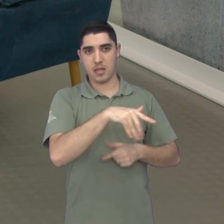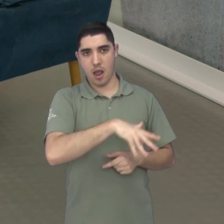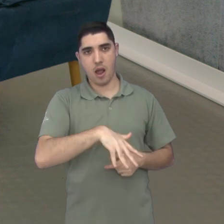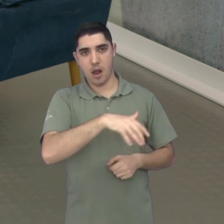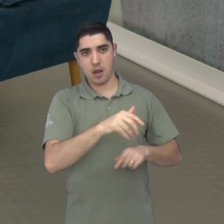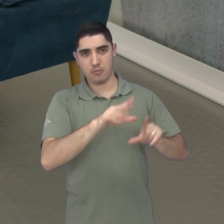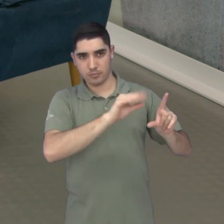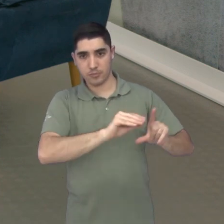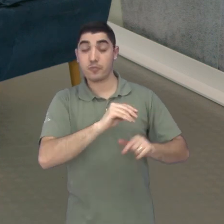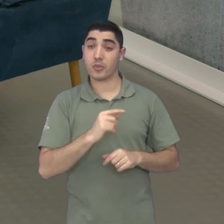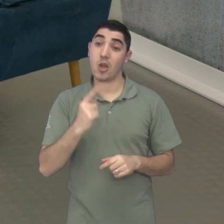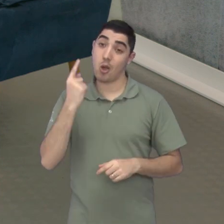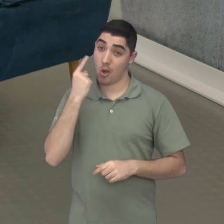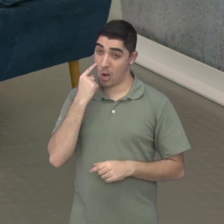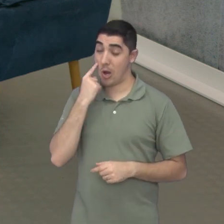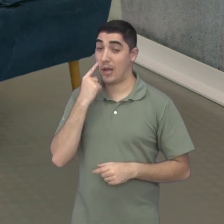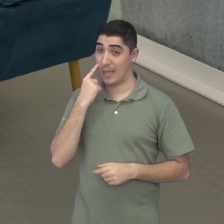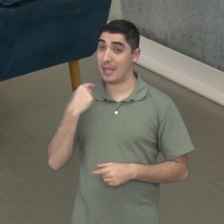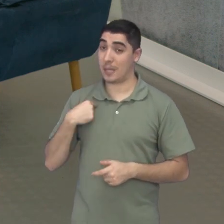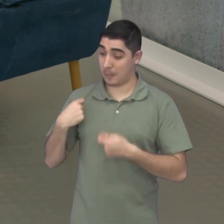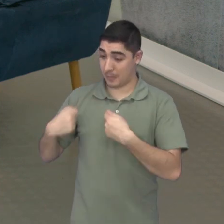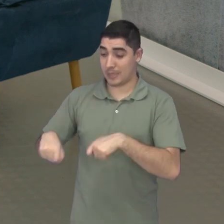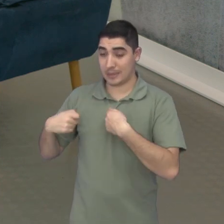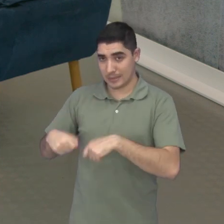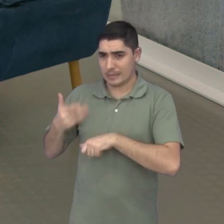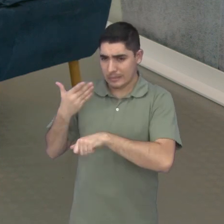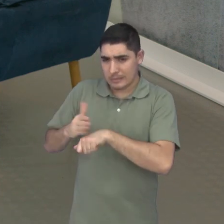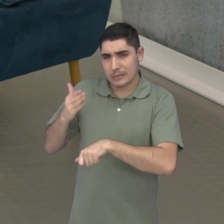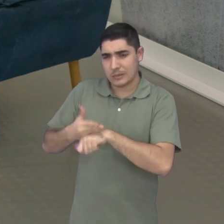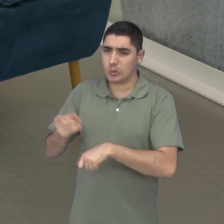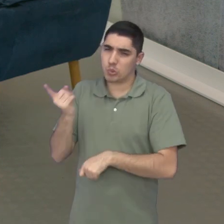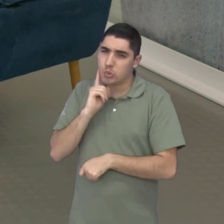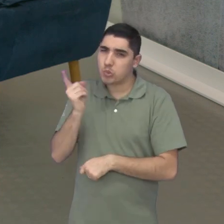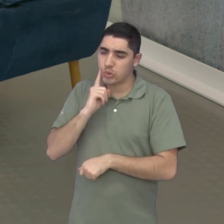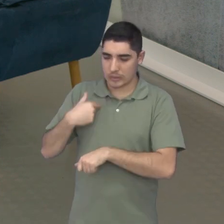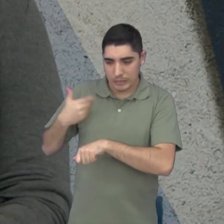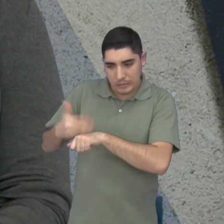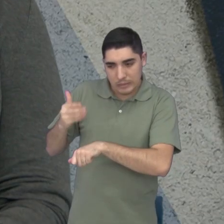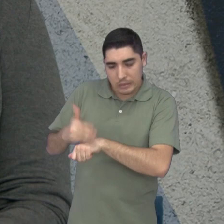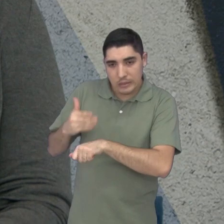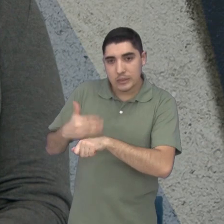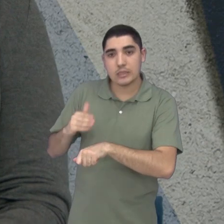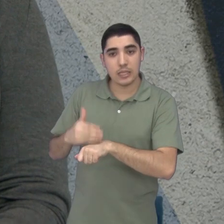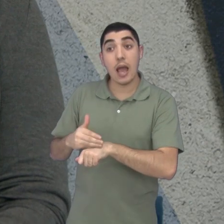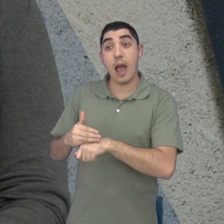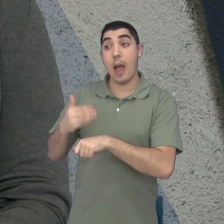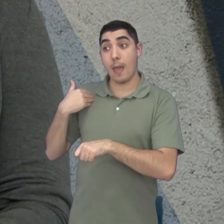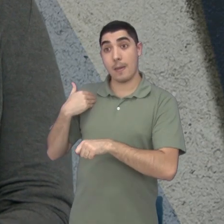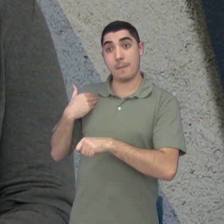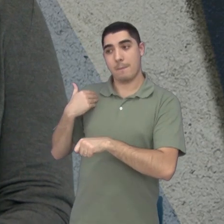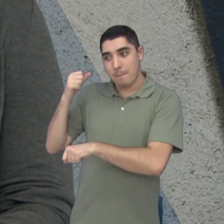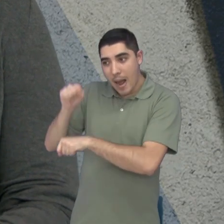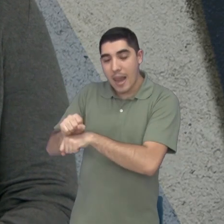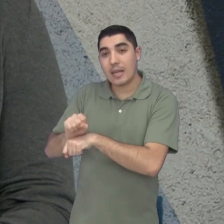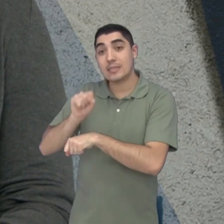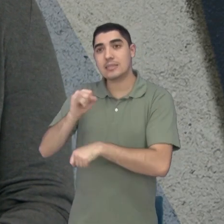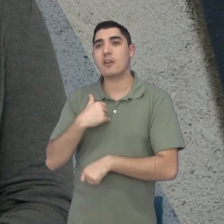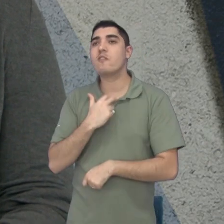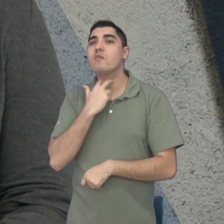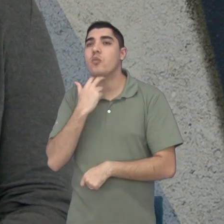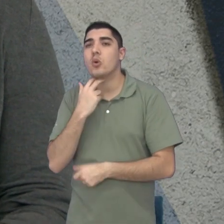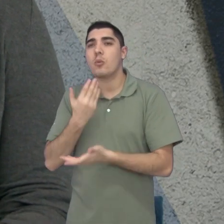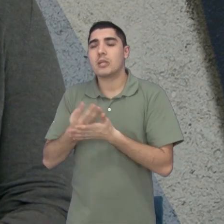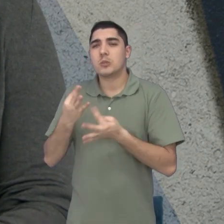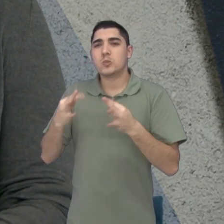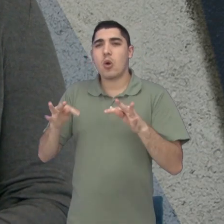Eu tive que praticar bastante. Eu praticava todo dia. Eu só parava, assim, quando eu notava que a minha voz ia começar a machucar,